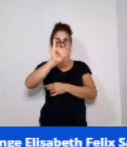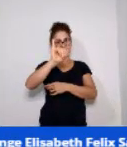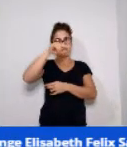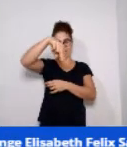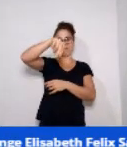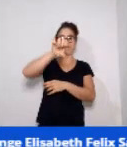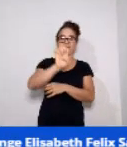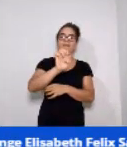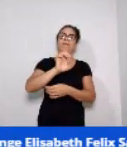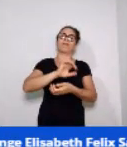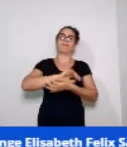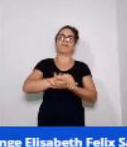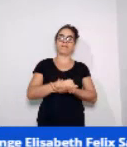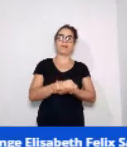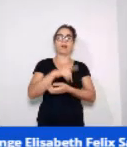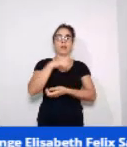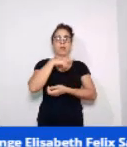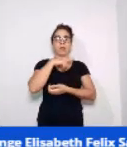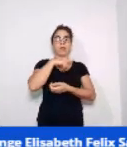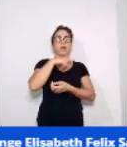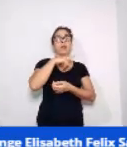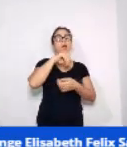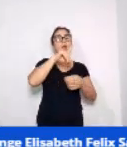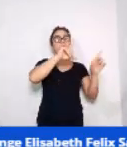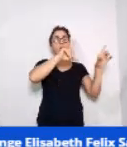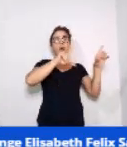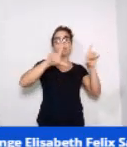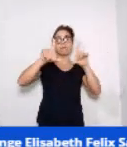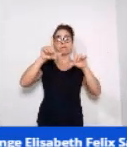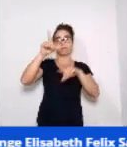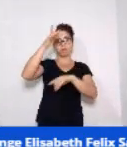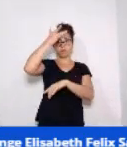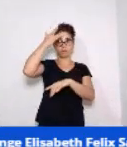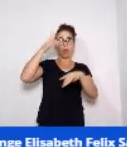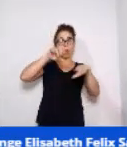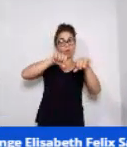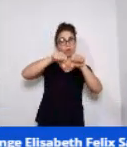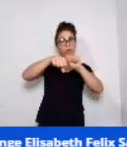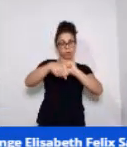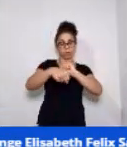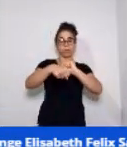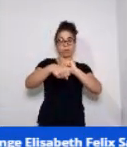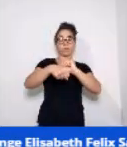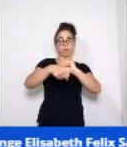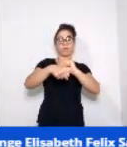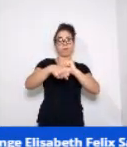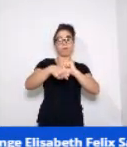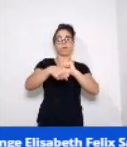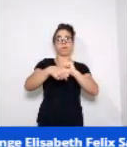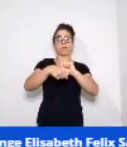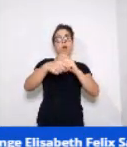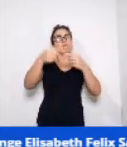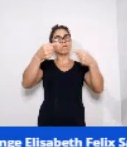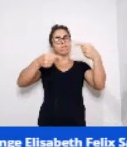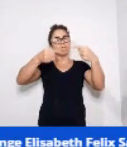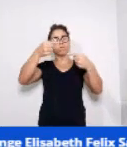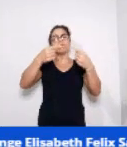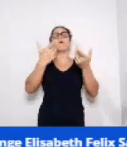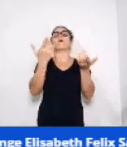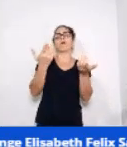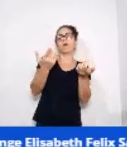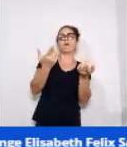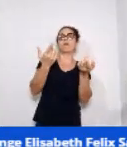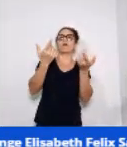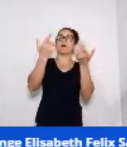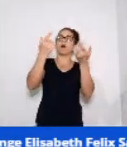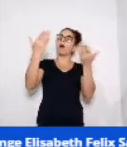Aqui nós temos as formadoras, que irão promover esse diálogo dentro dessa